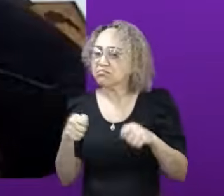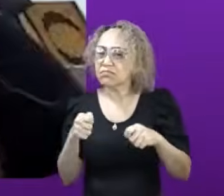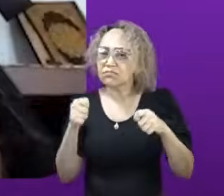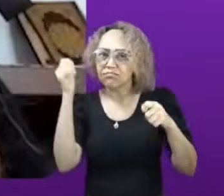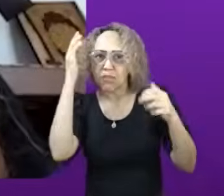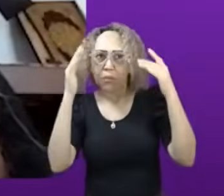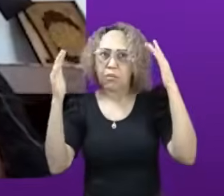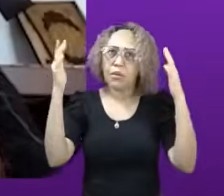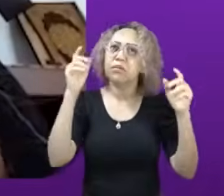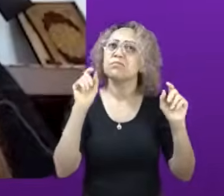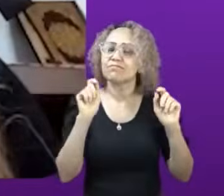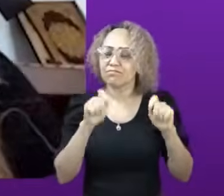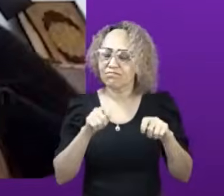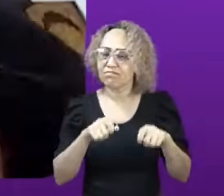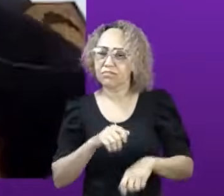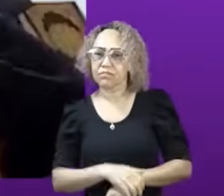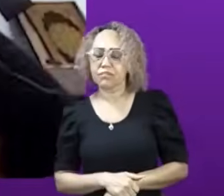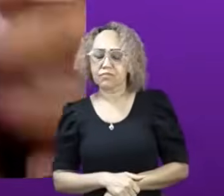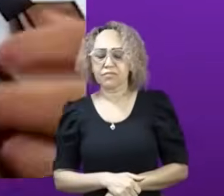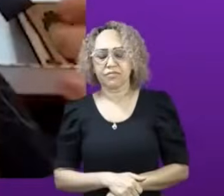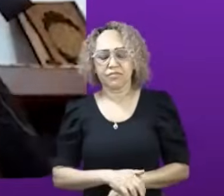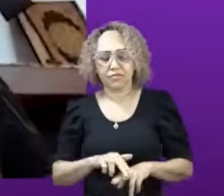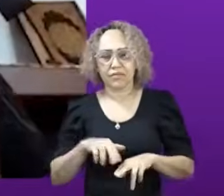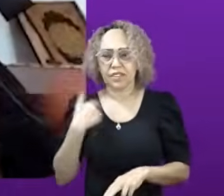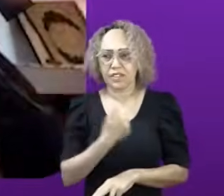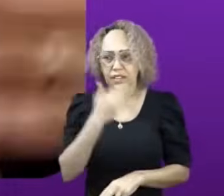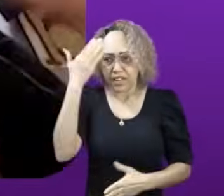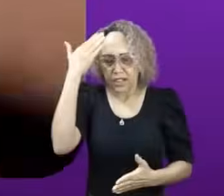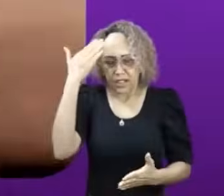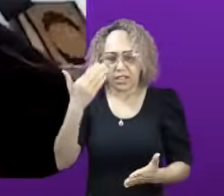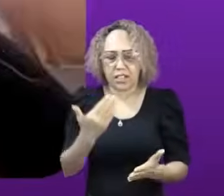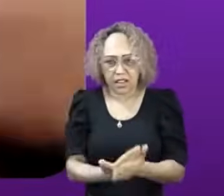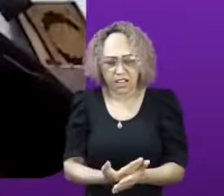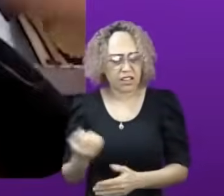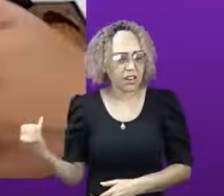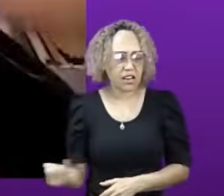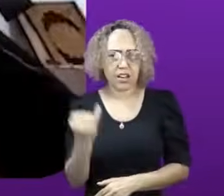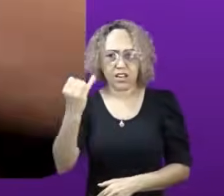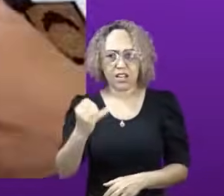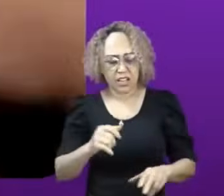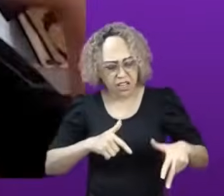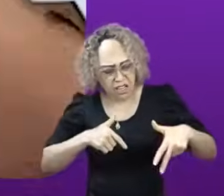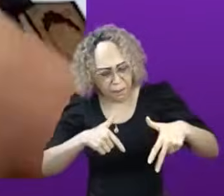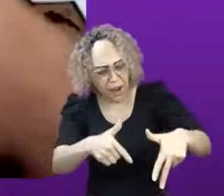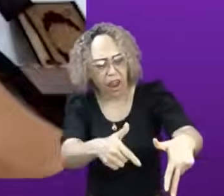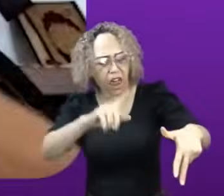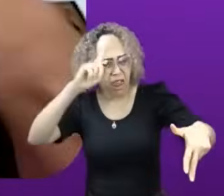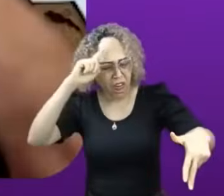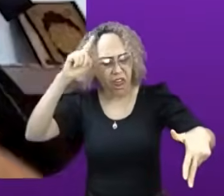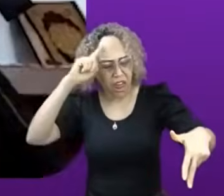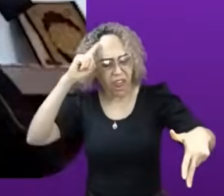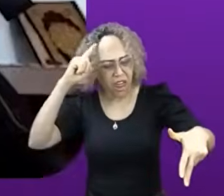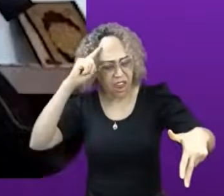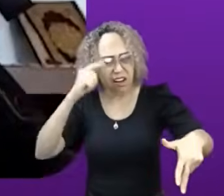né? Por isso, a gente acredita que é essencial a militância cotidiana, sempre, toda